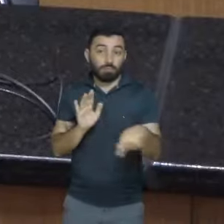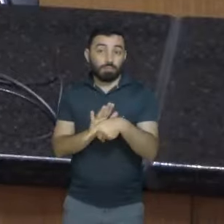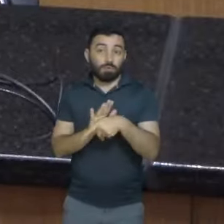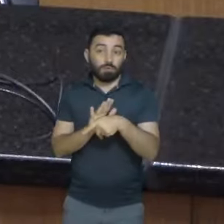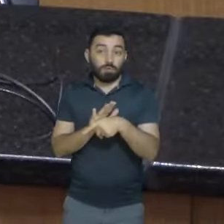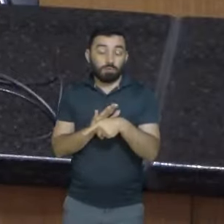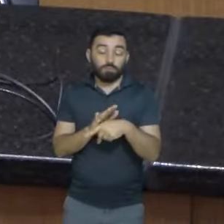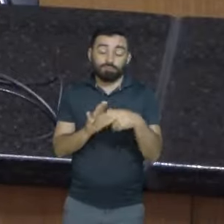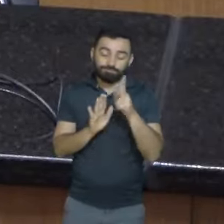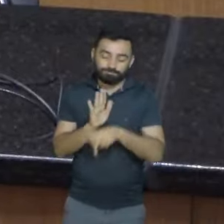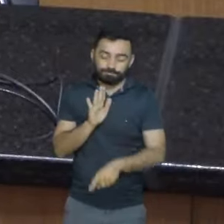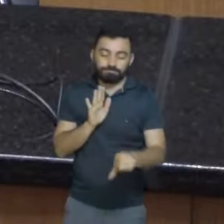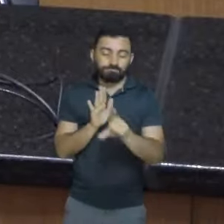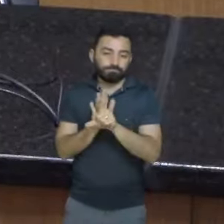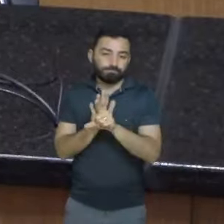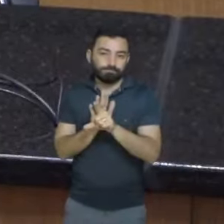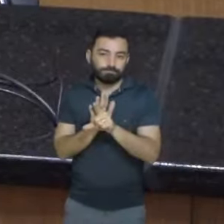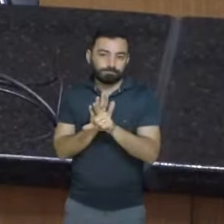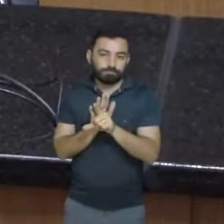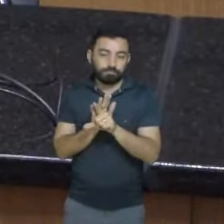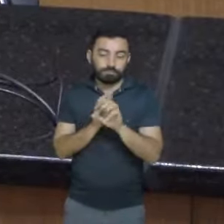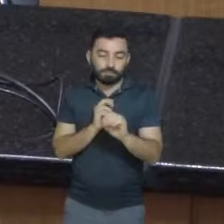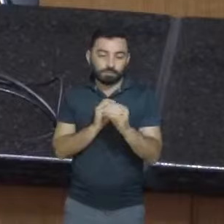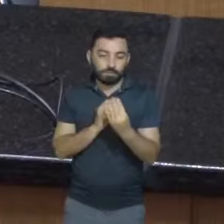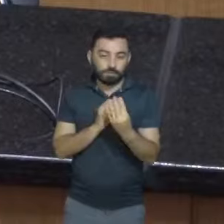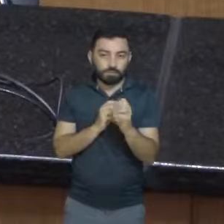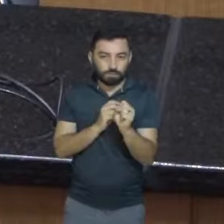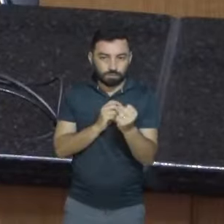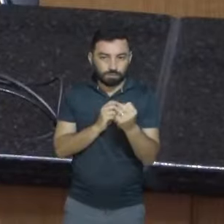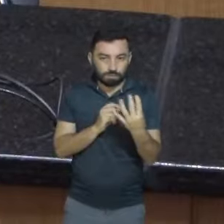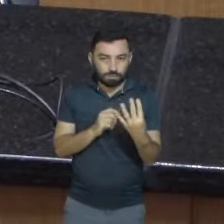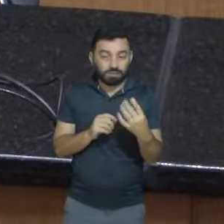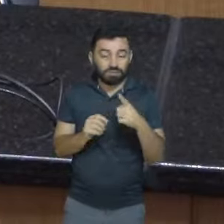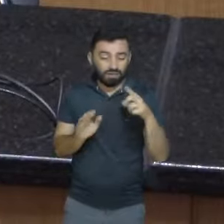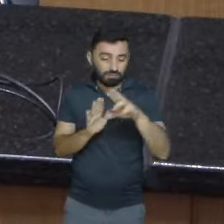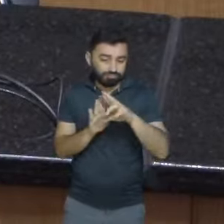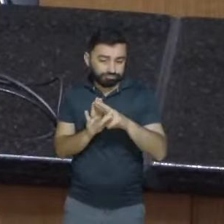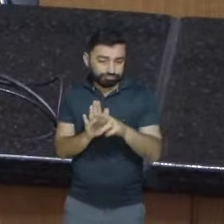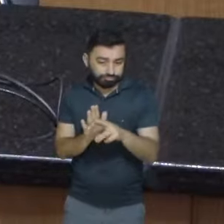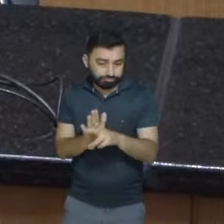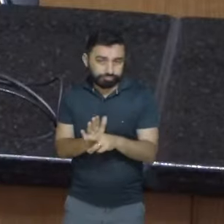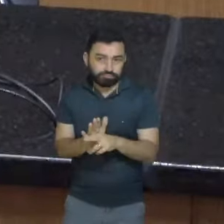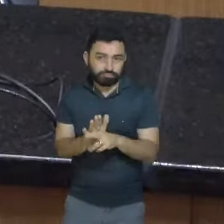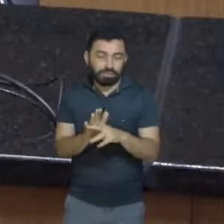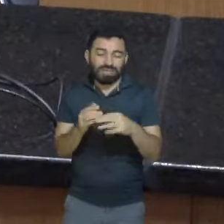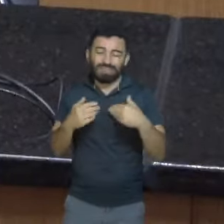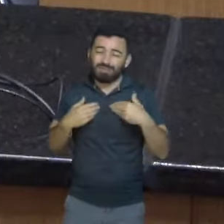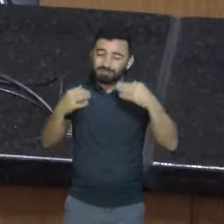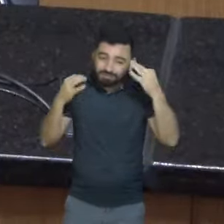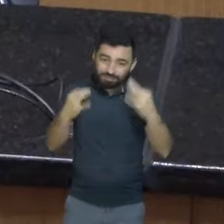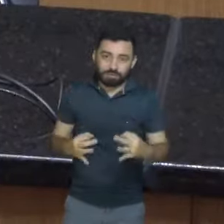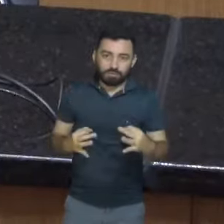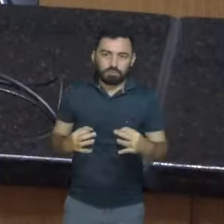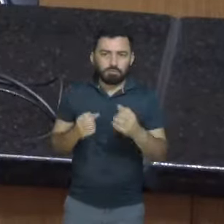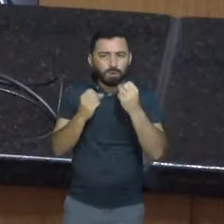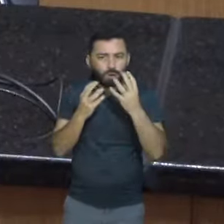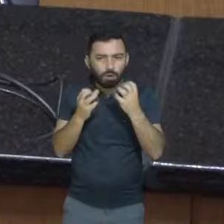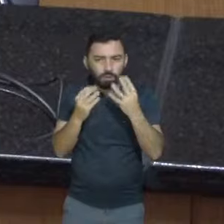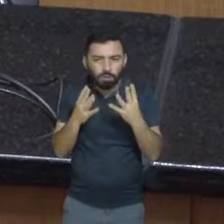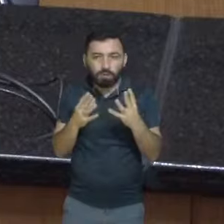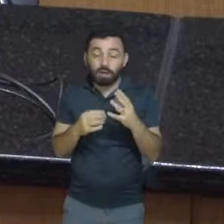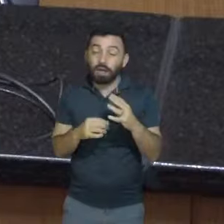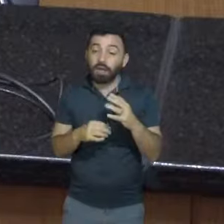e a própria projeto de lei PL 0483 tem todo o regulamento direitinho quanto a essa situação. Então, não tenho dúvida de que ficou bom a PEC 010